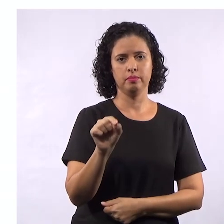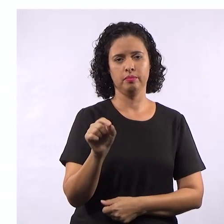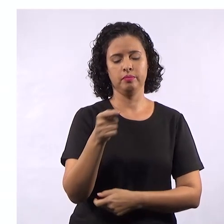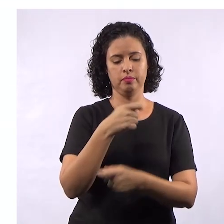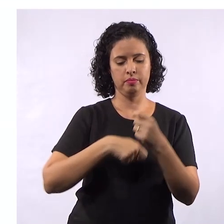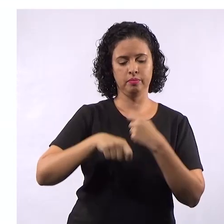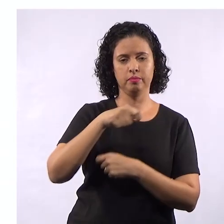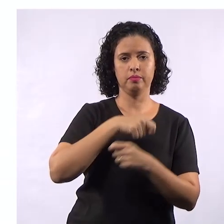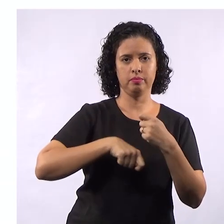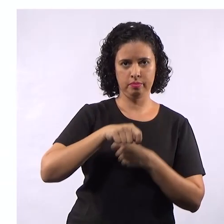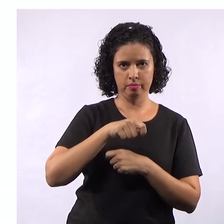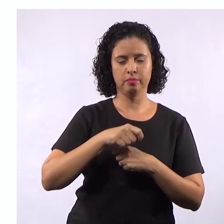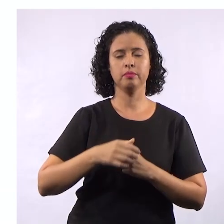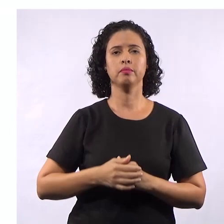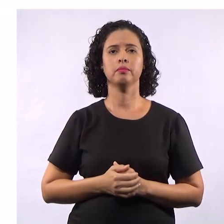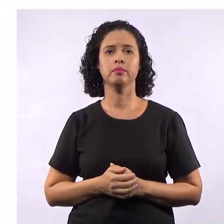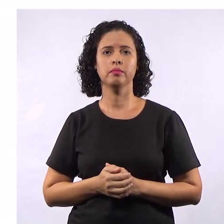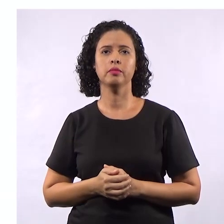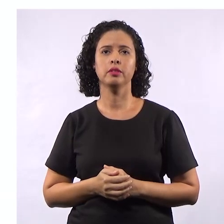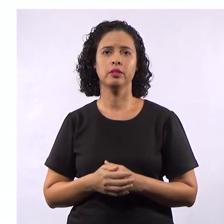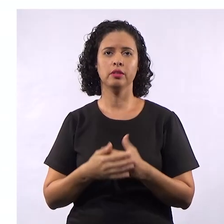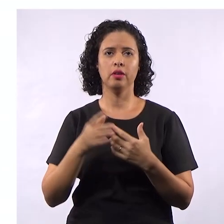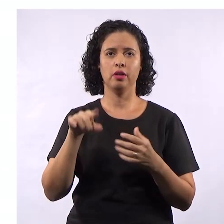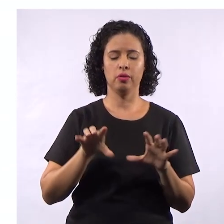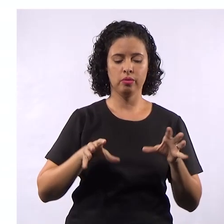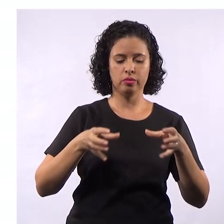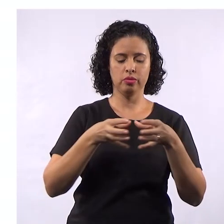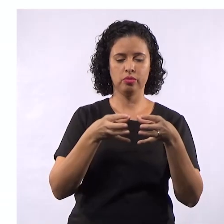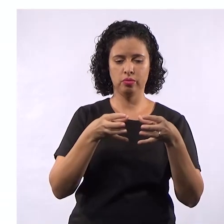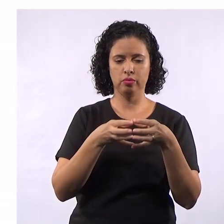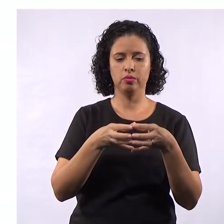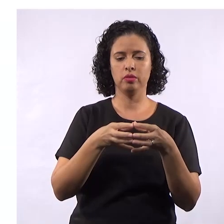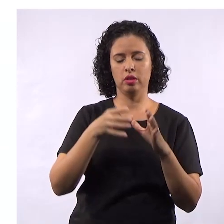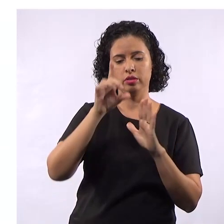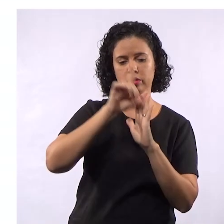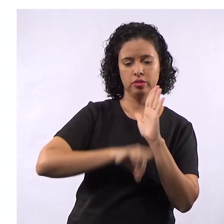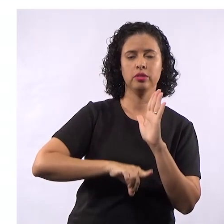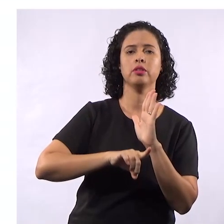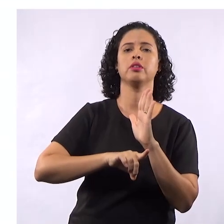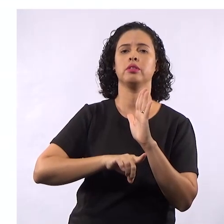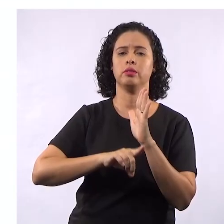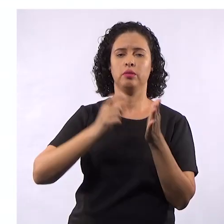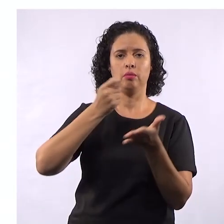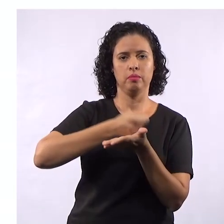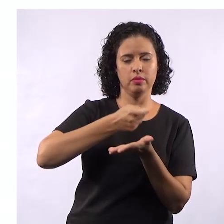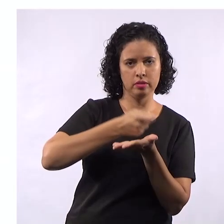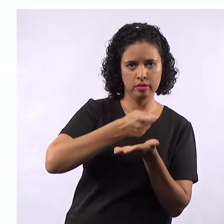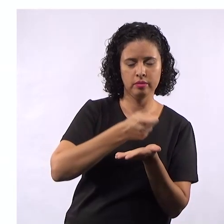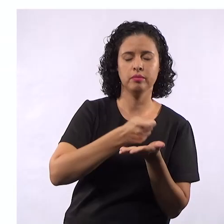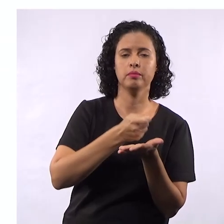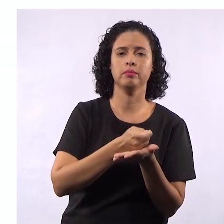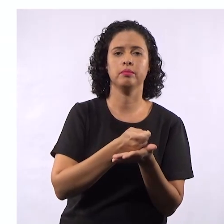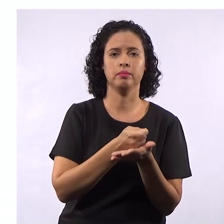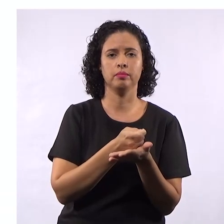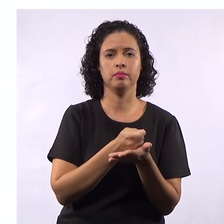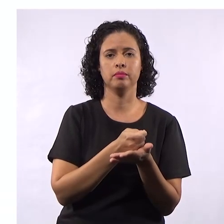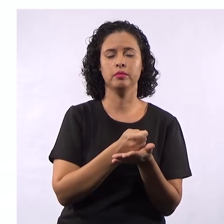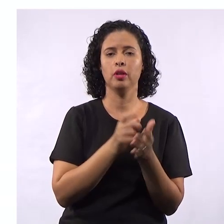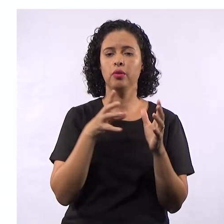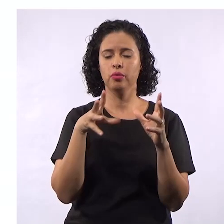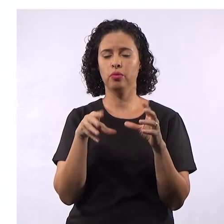ação aí, para fazer uma demanda judicial, tá? Então, é nesse sentido. E aqui eu trouxe para vocês